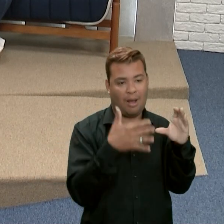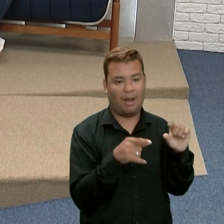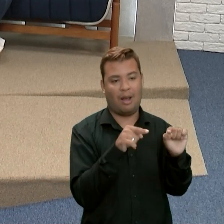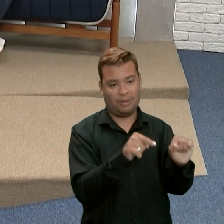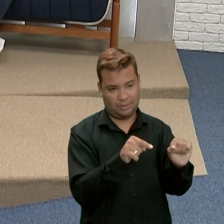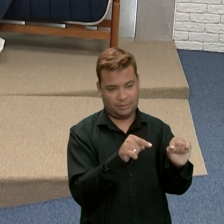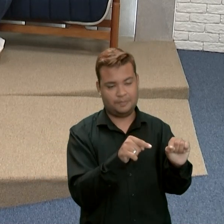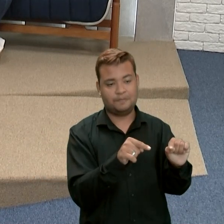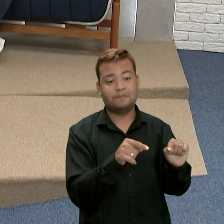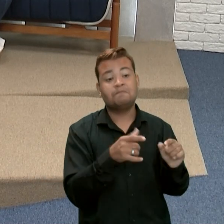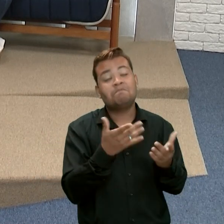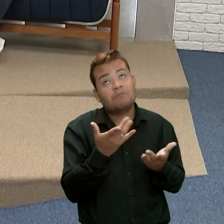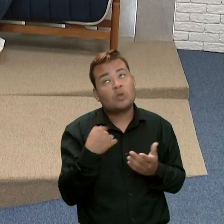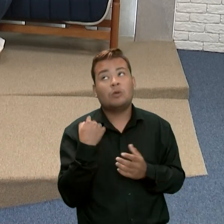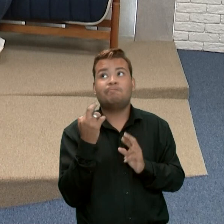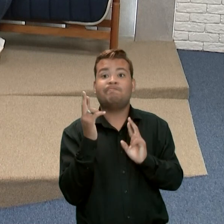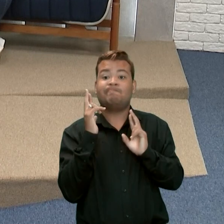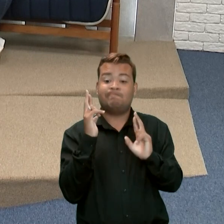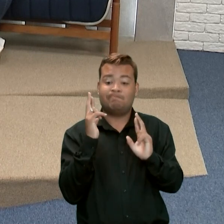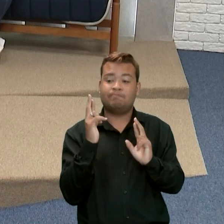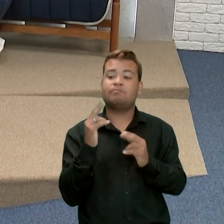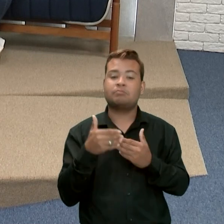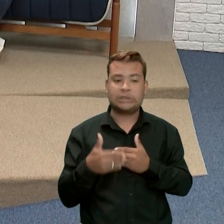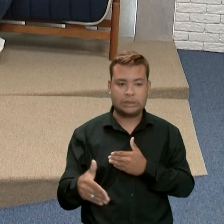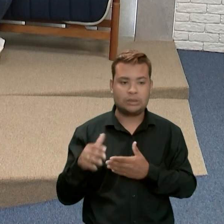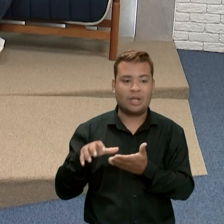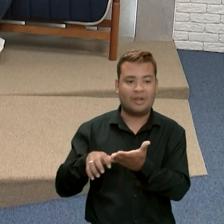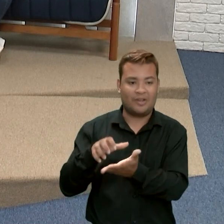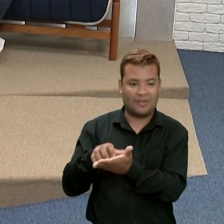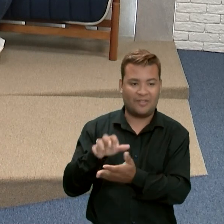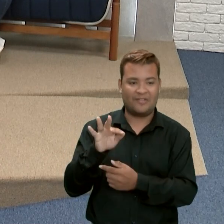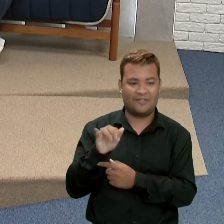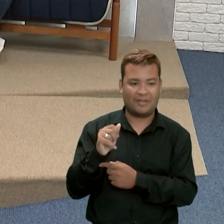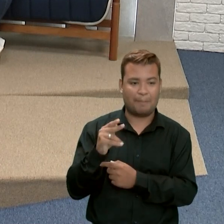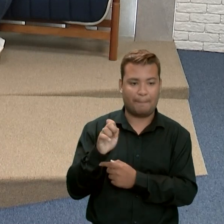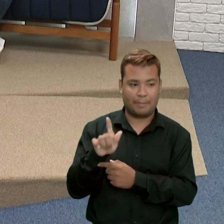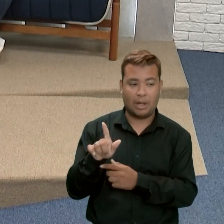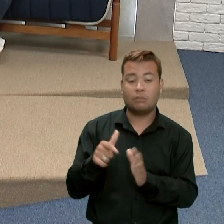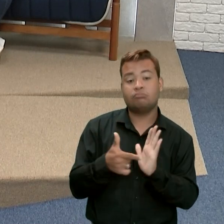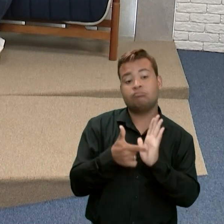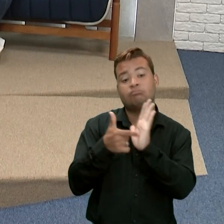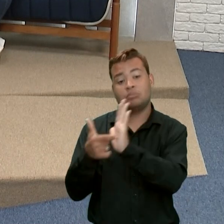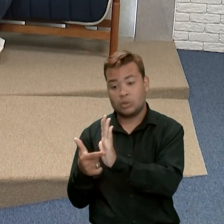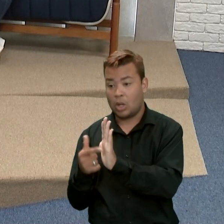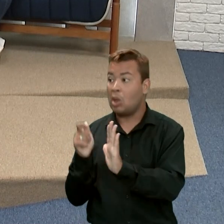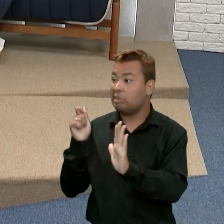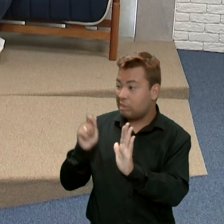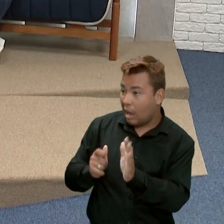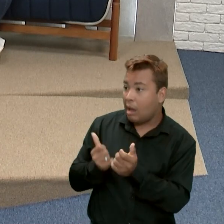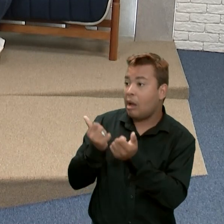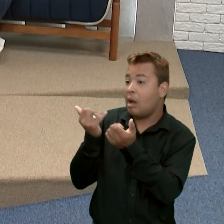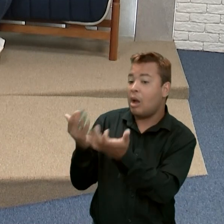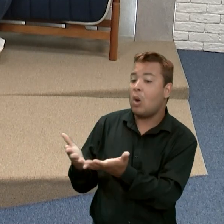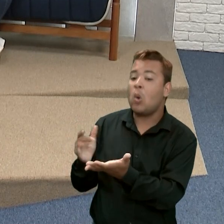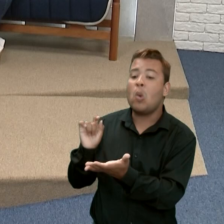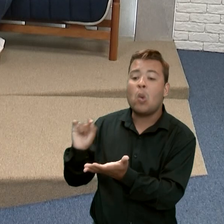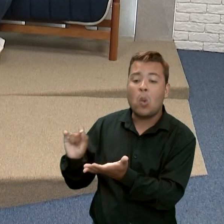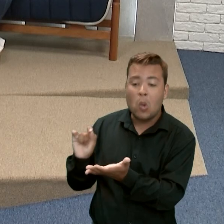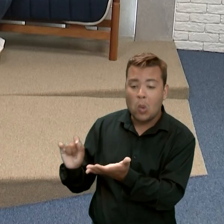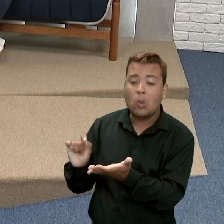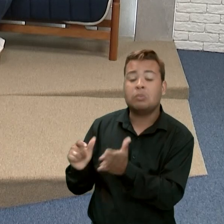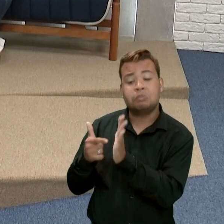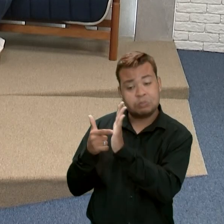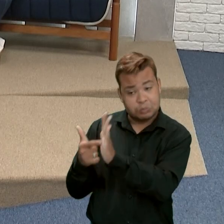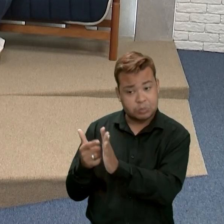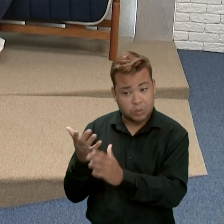A expectativa é apresentar isso para a FAPEG, o que a gente consegue entregar e o que a gente pode entregar em termos de política